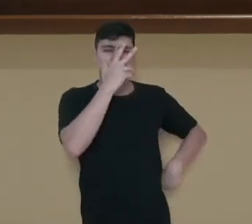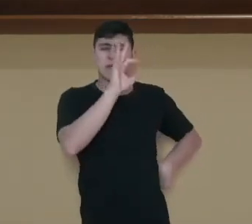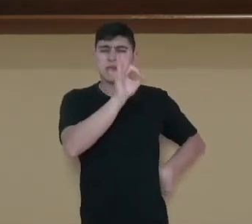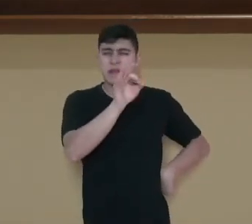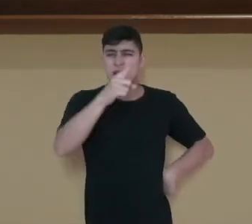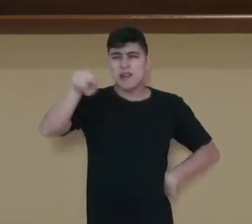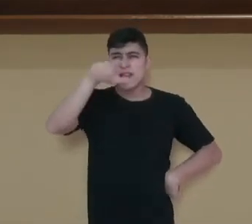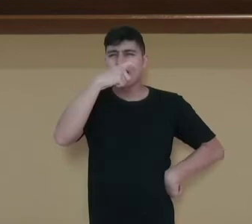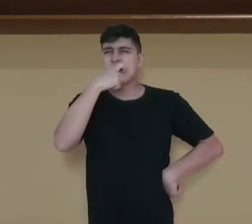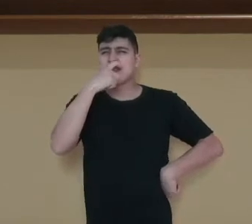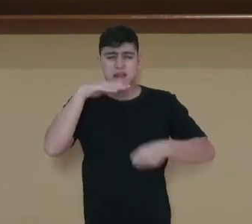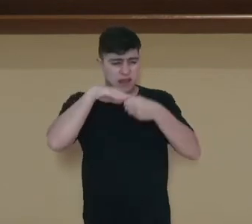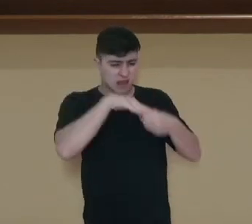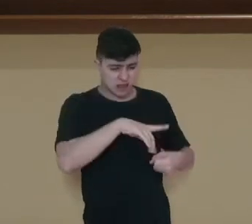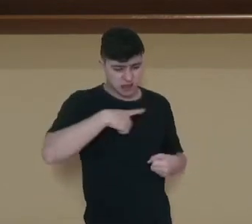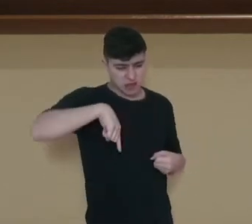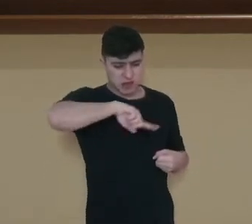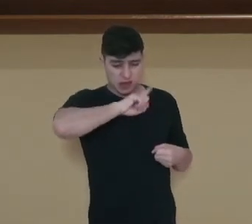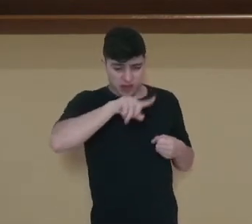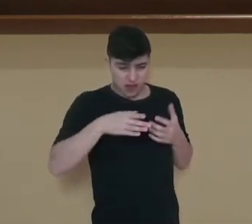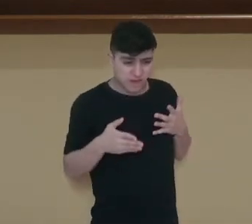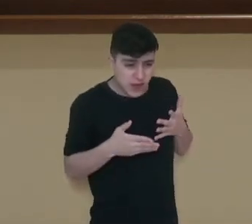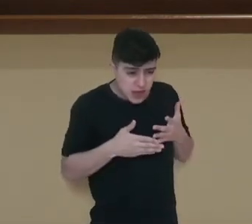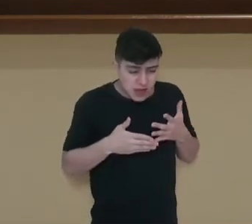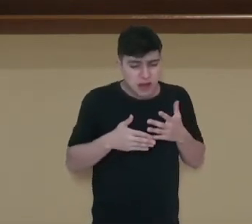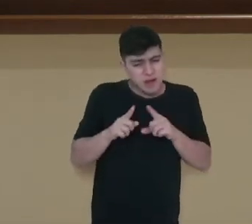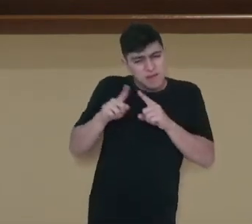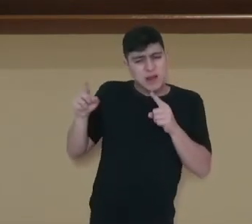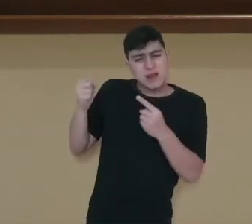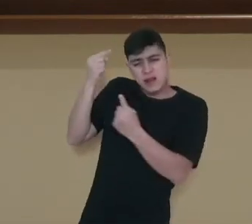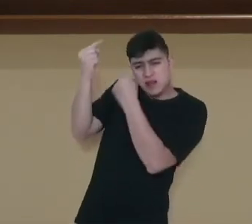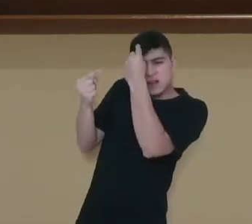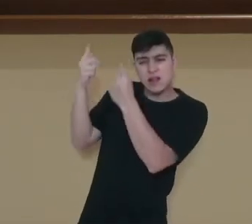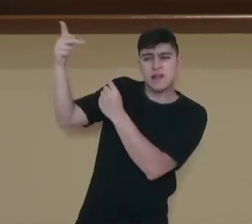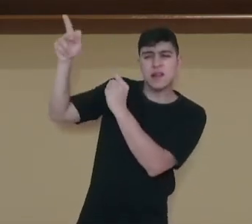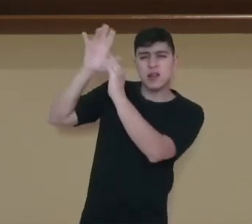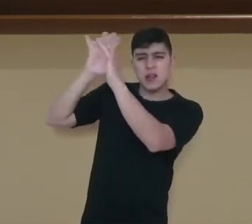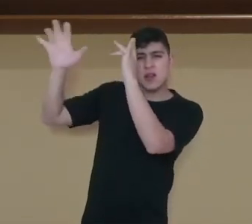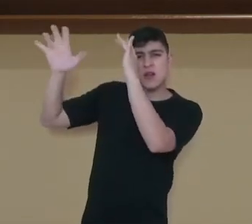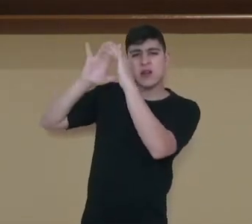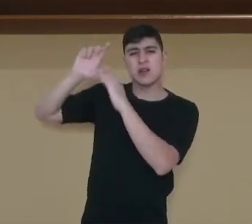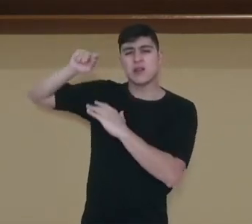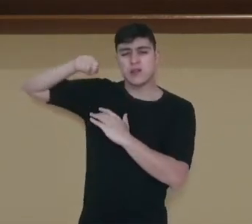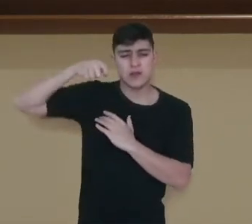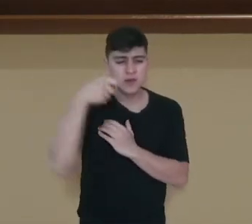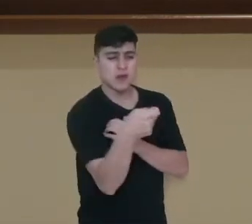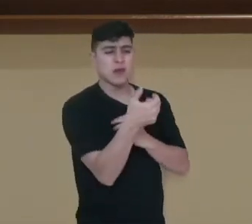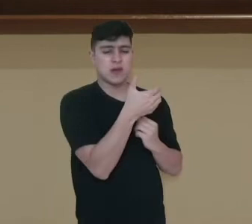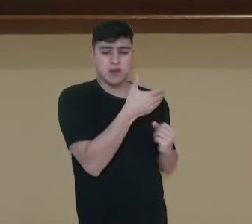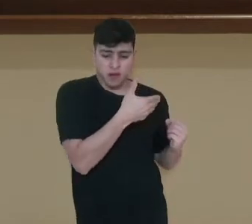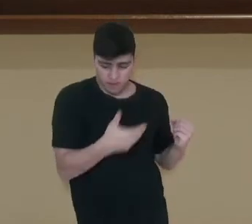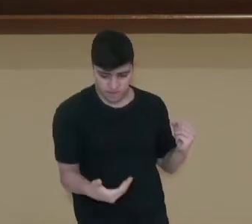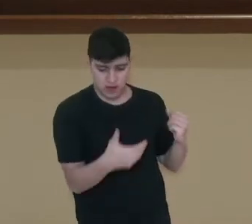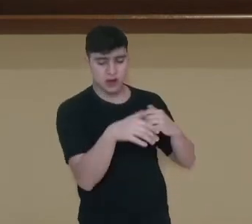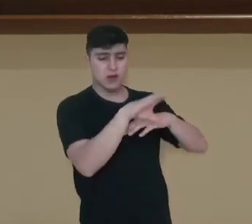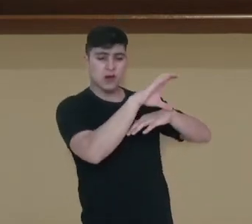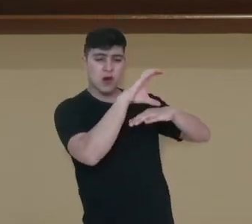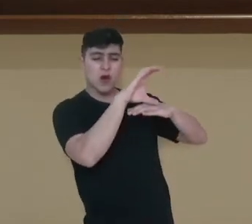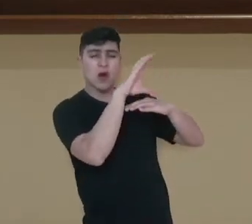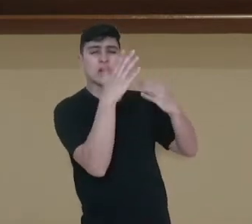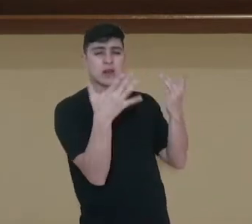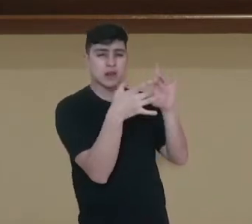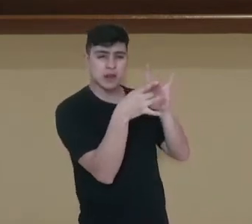inglês está tratando a gente como inferior, mas e as ideias iluministas? E as ideias de um governo constitucional? E as ideias